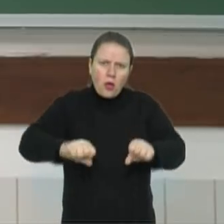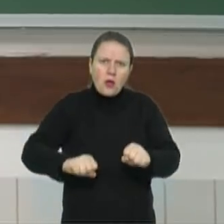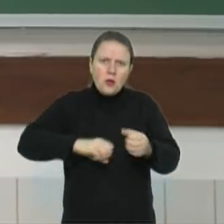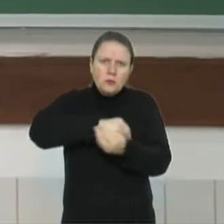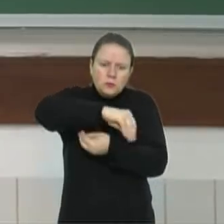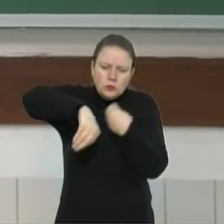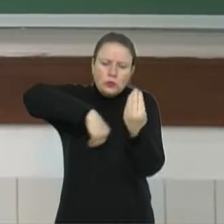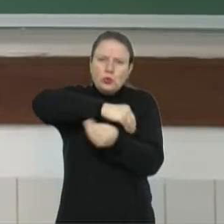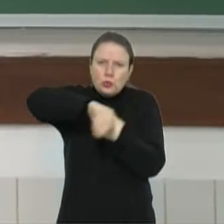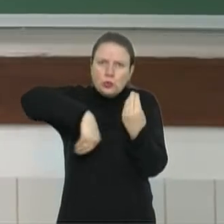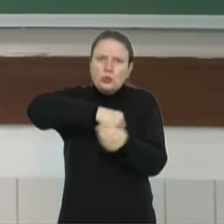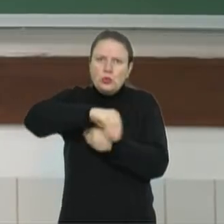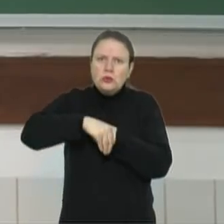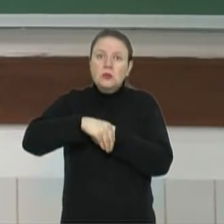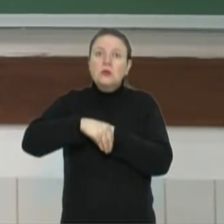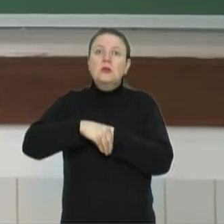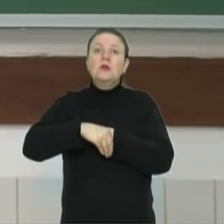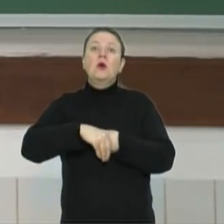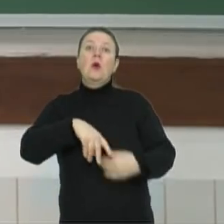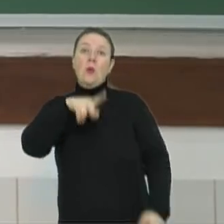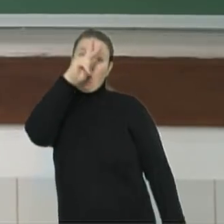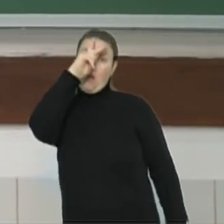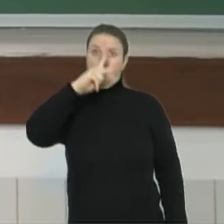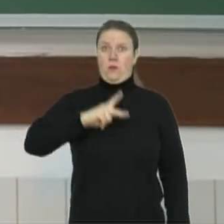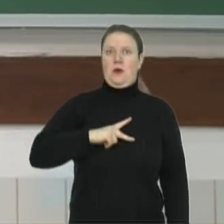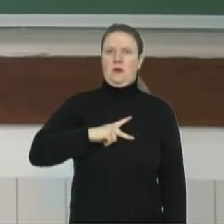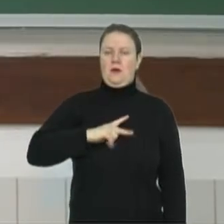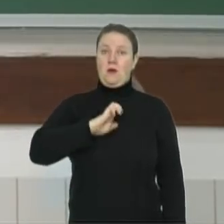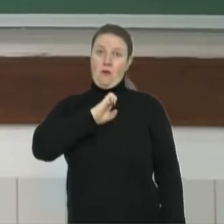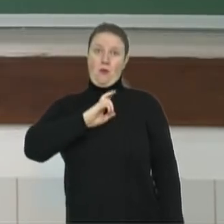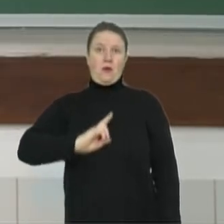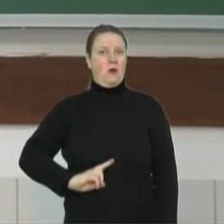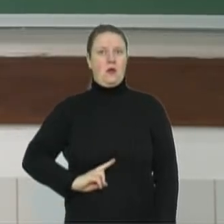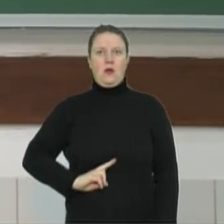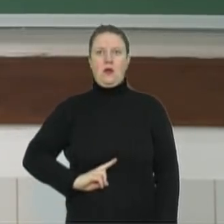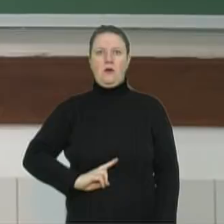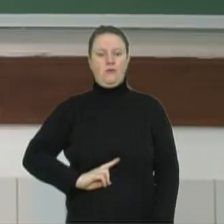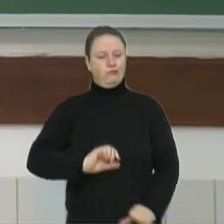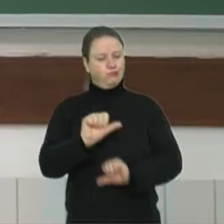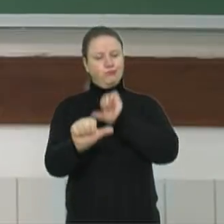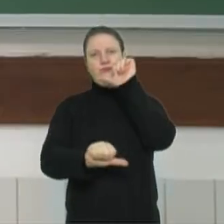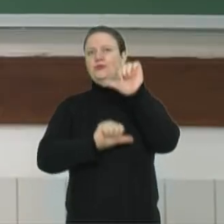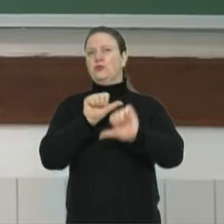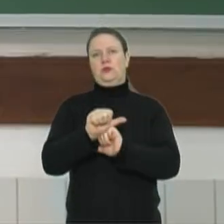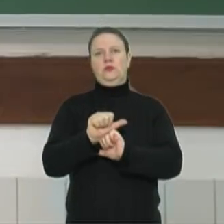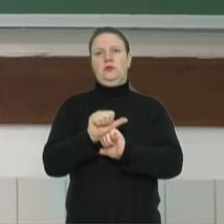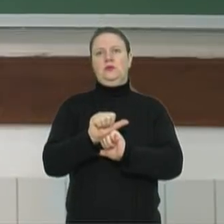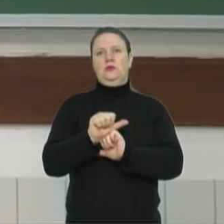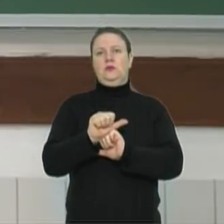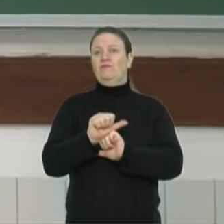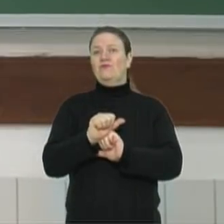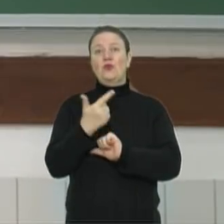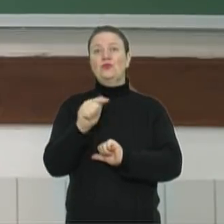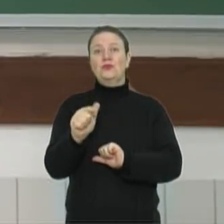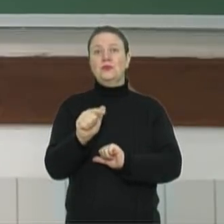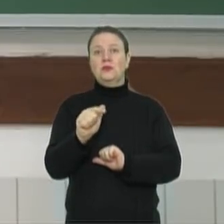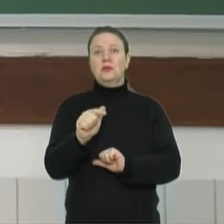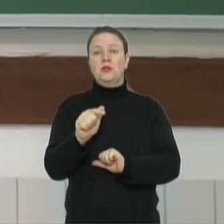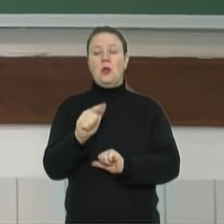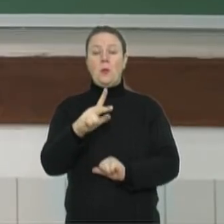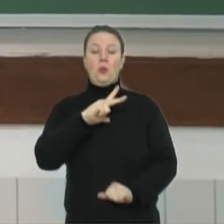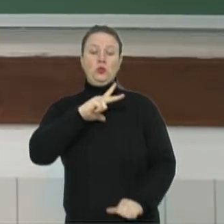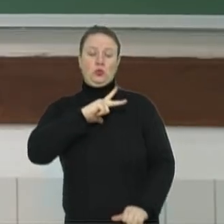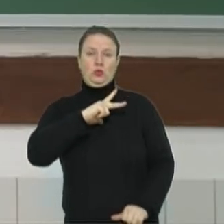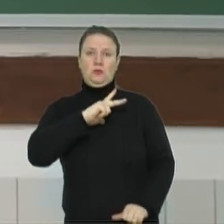a individualidade do pozinho de farinha, né? Agora essa massa ali é homogênea, você não vê individualidade nenhuma, tá? E aí, há o